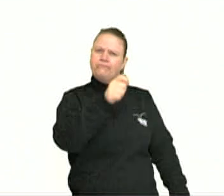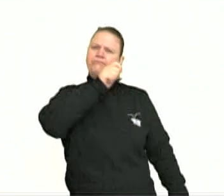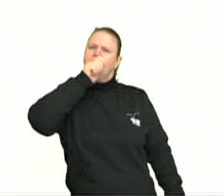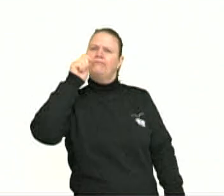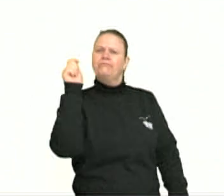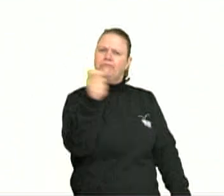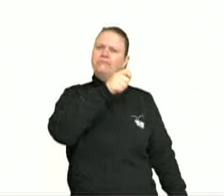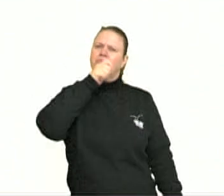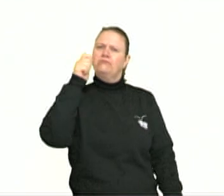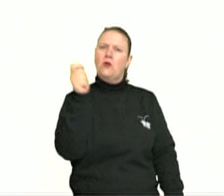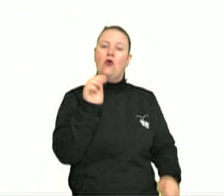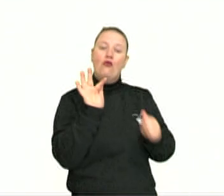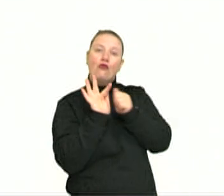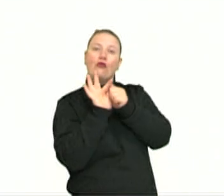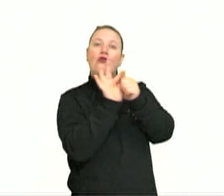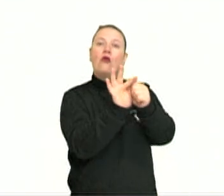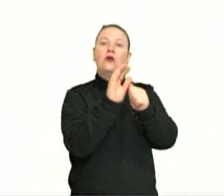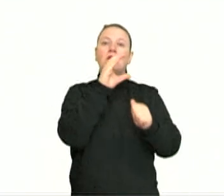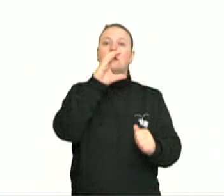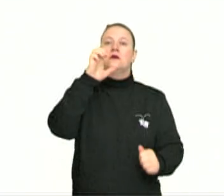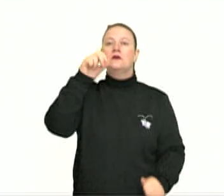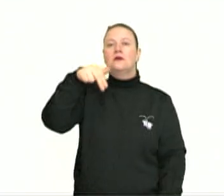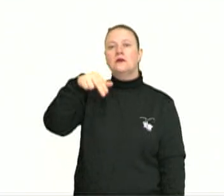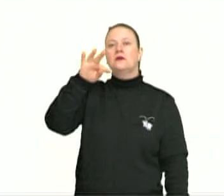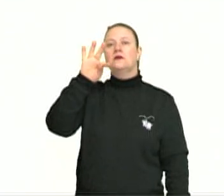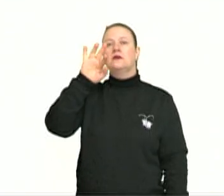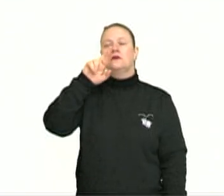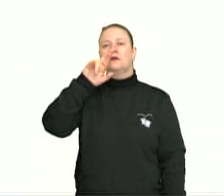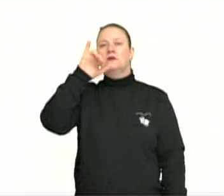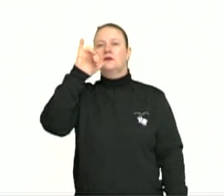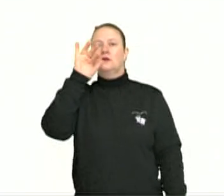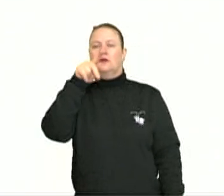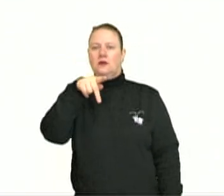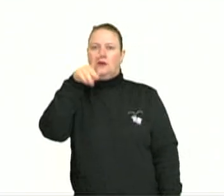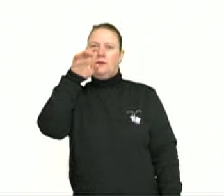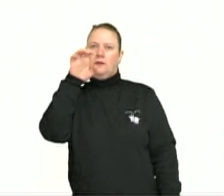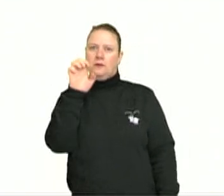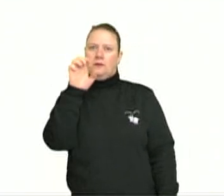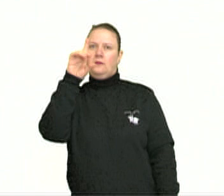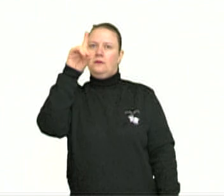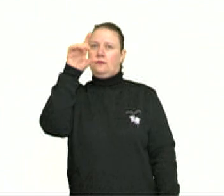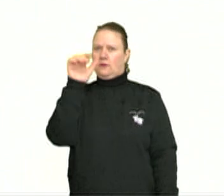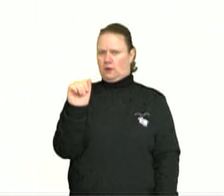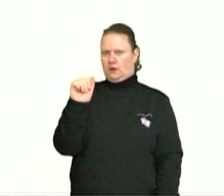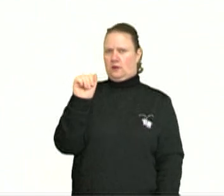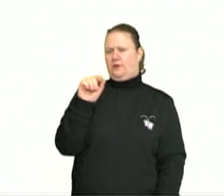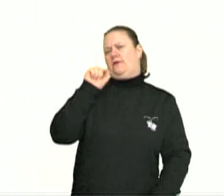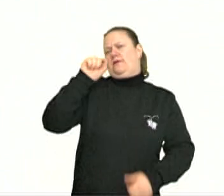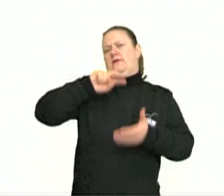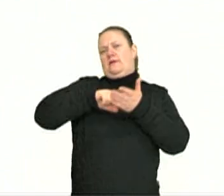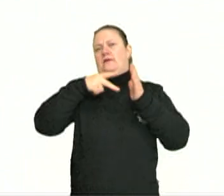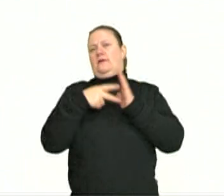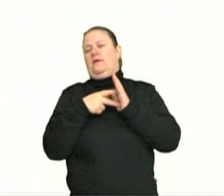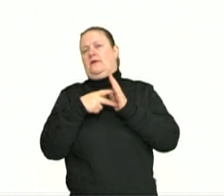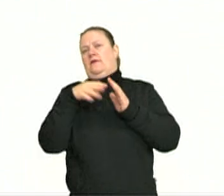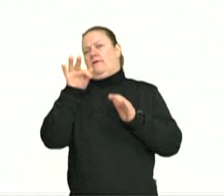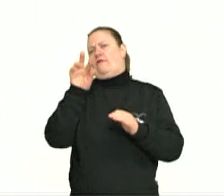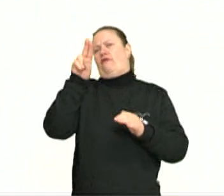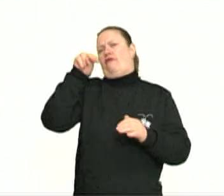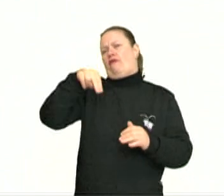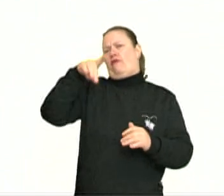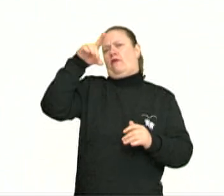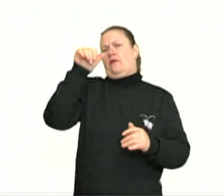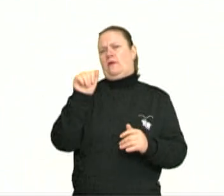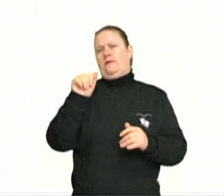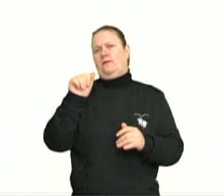centrípeta, né? Vamos lá então. Pois bem, basicamente, o que é uma funda ou uma atiradeira? É basicamente